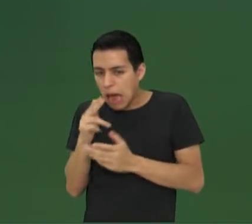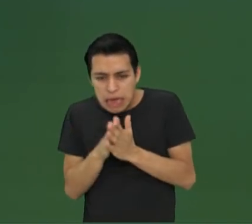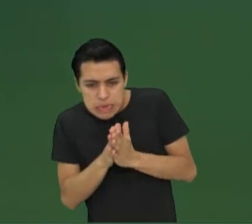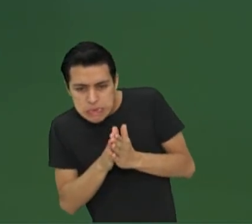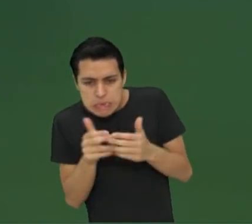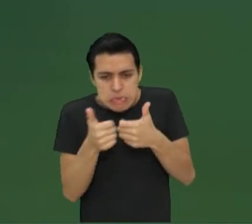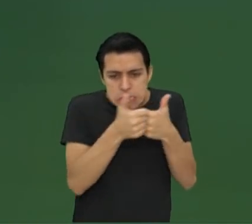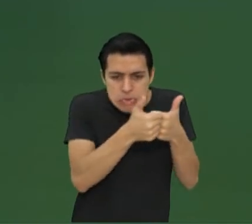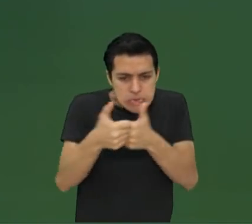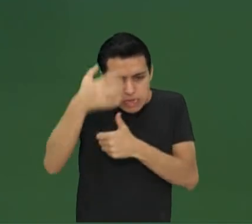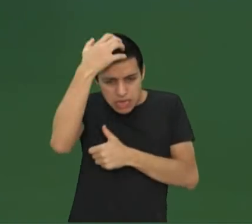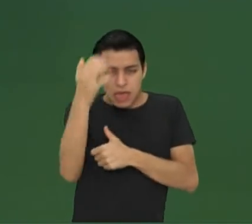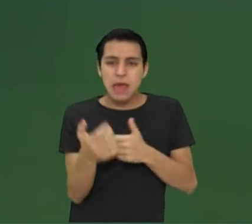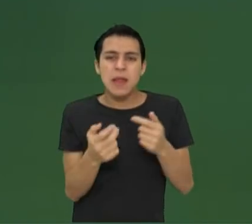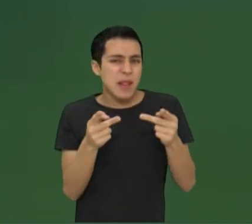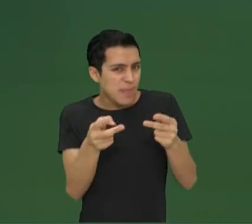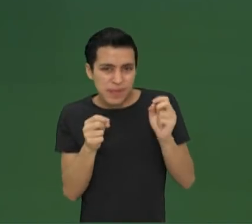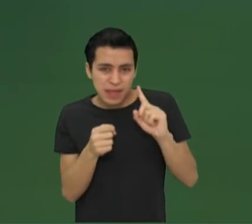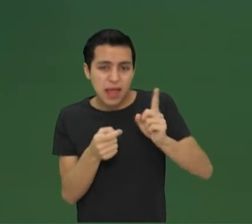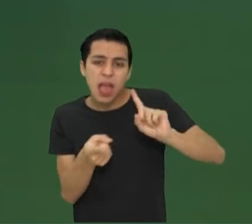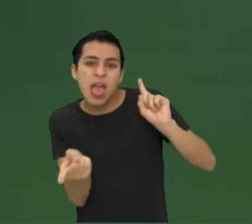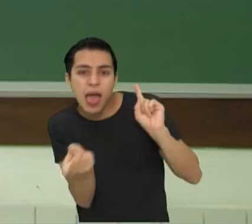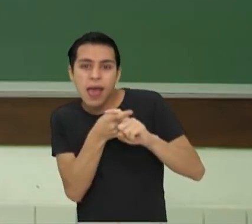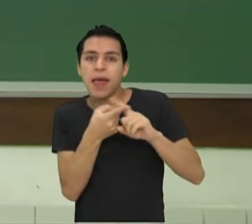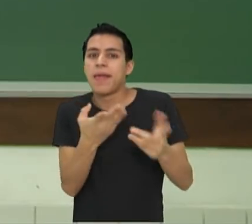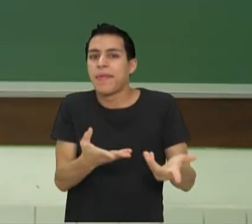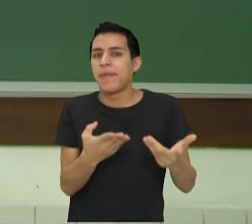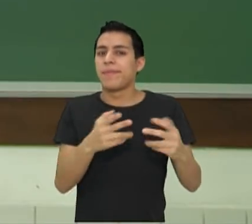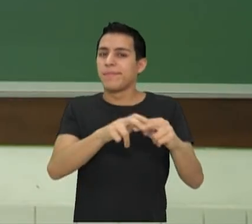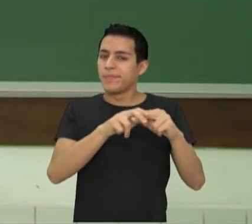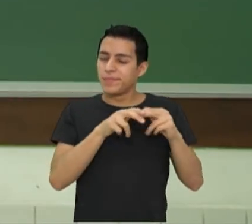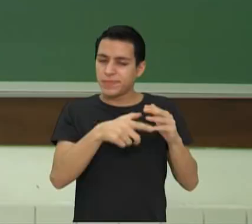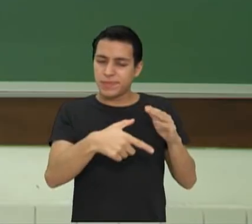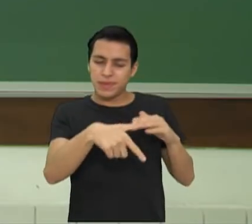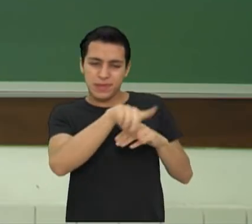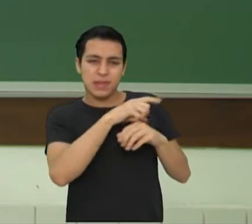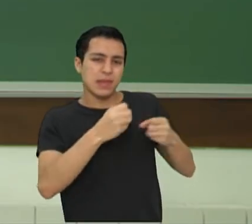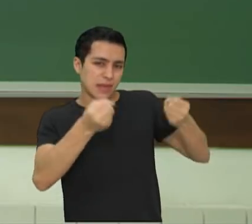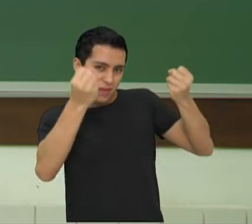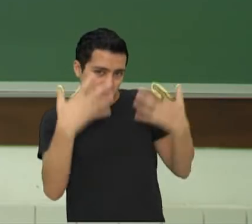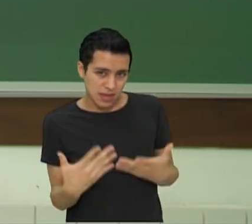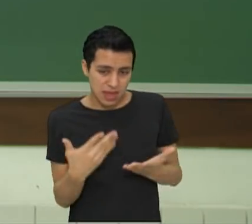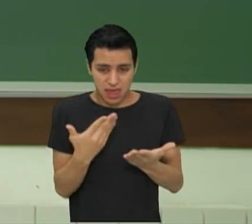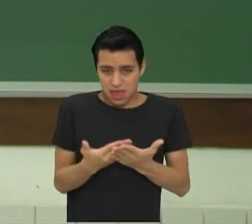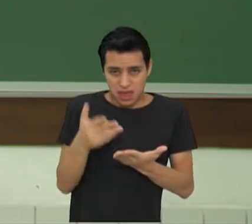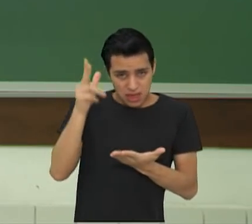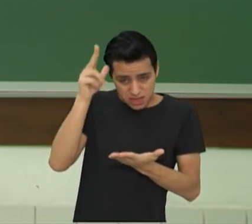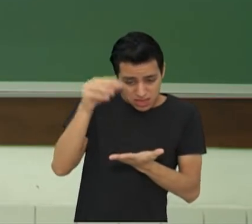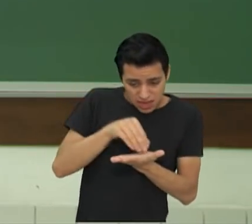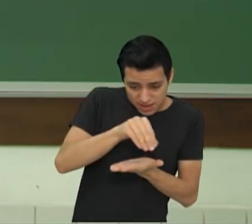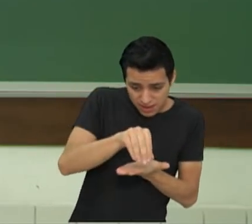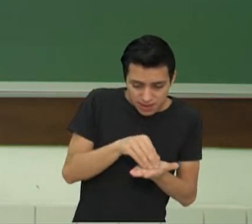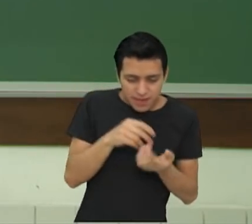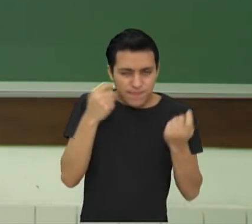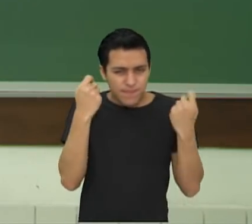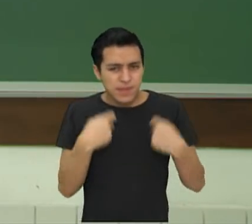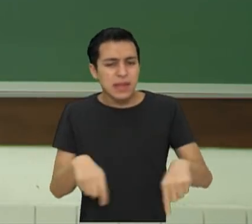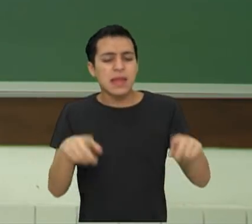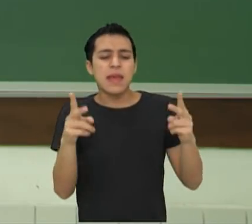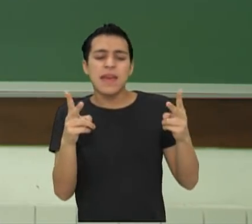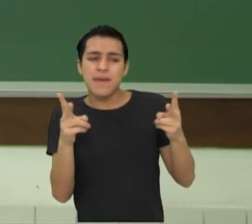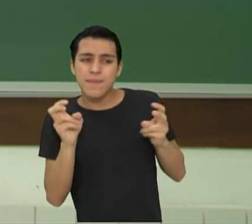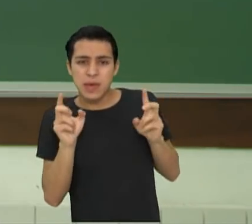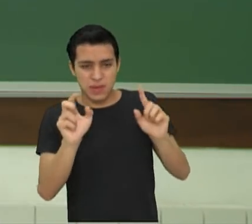não percebendo o contragolpe. Então, por isso que eu falei lá para vocês, né, nas outras aulas, o xadrez, a gente precisa jogar ele